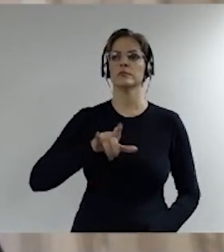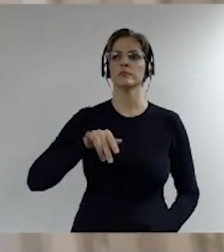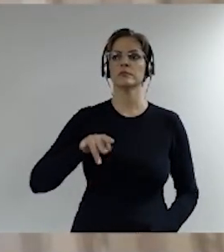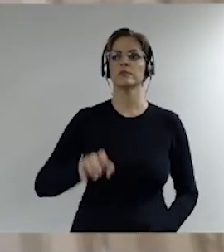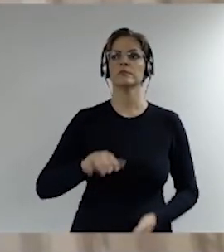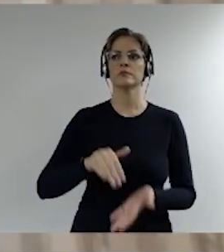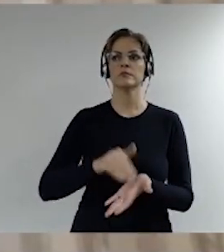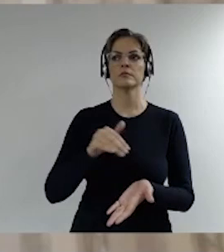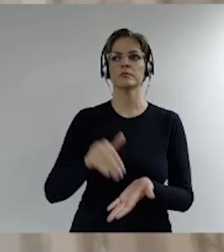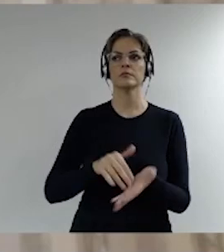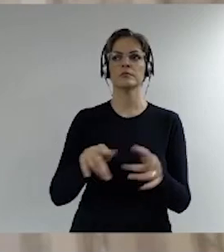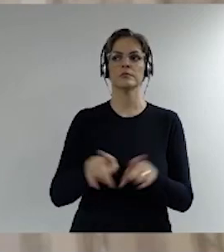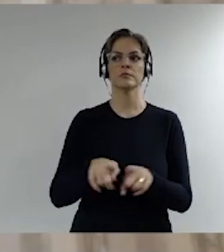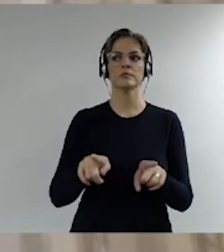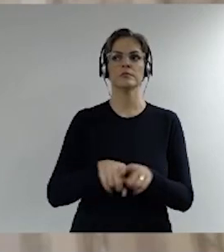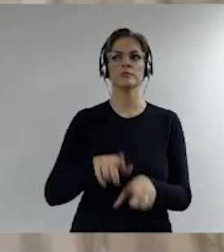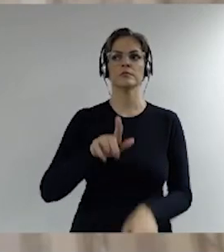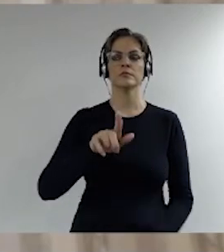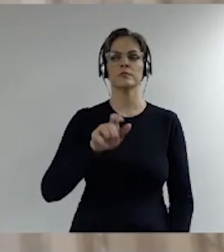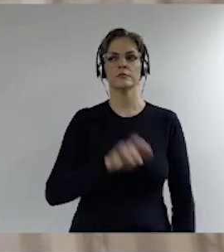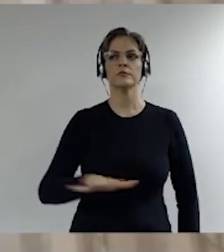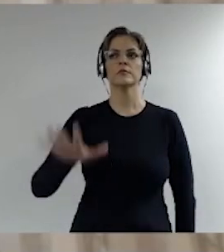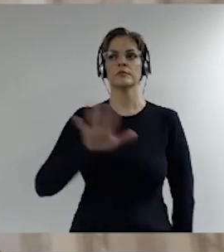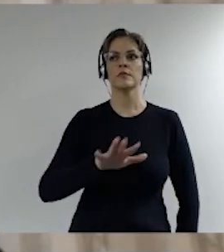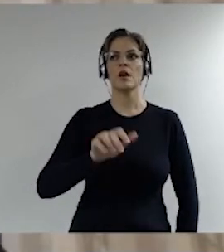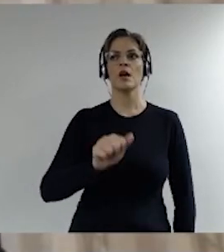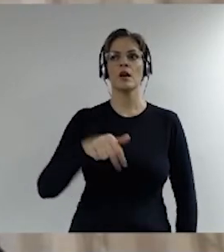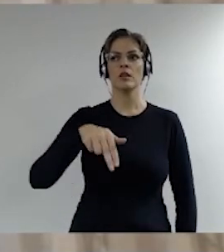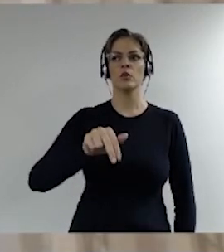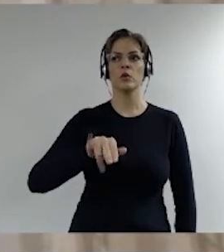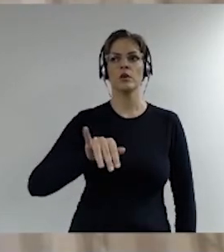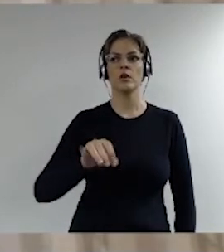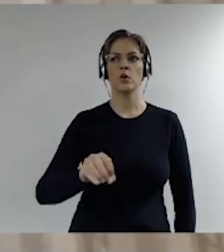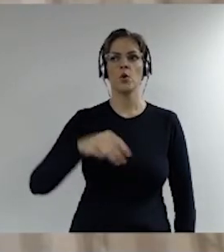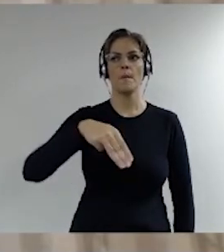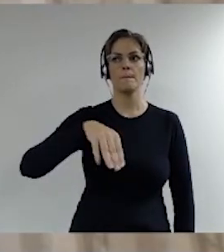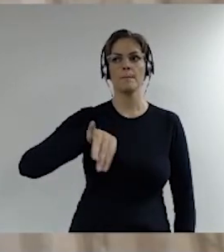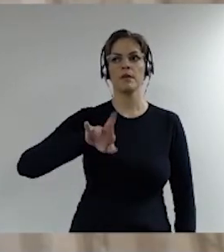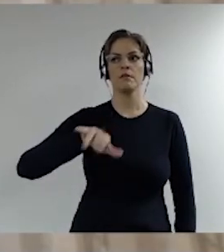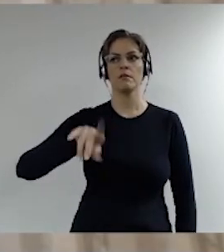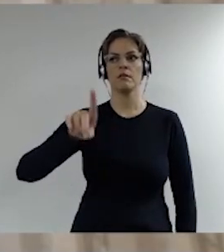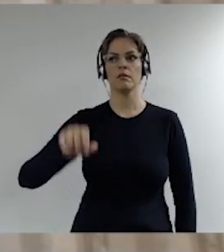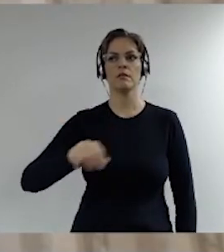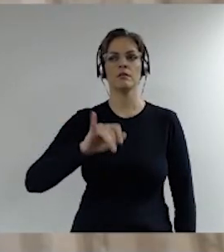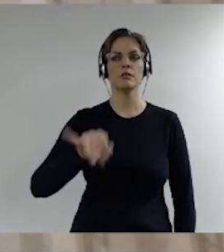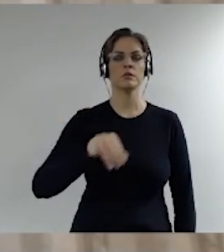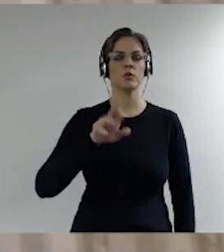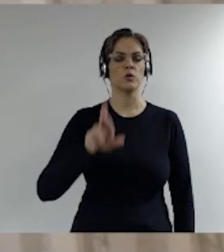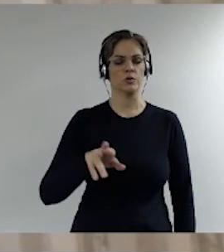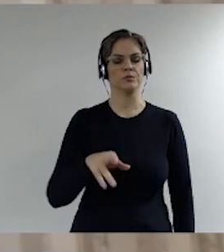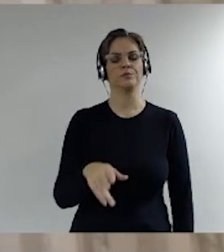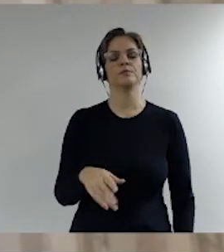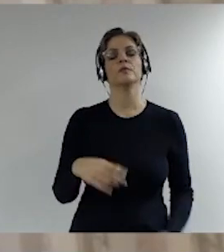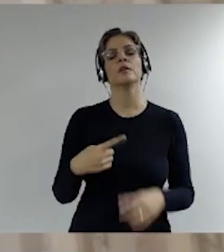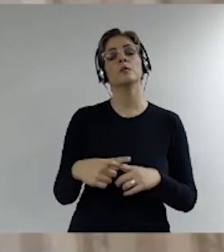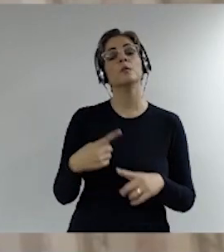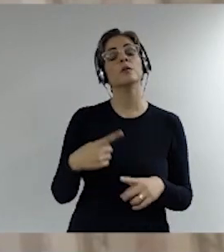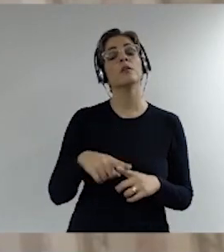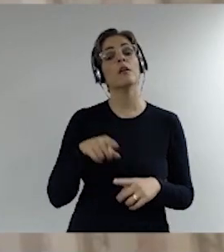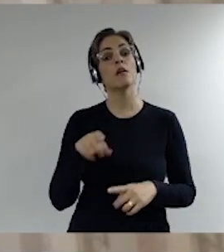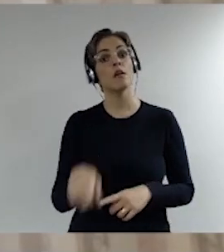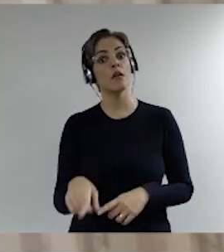nosso secretário-geral Antônio Ricardo Miranda Júnior. Por quê? Além do benefício, quando surgiu a